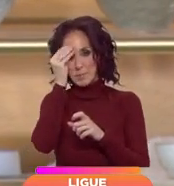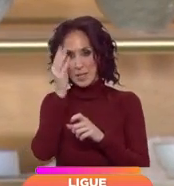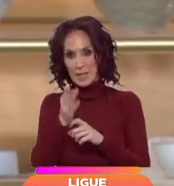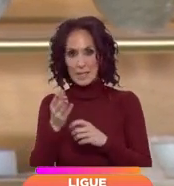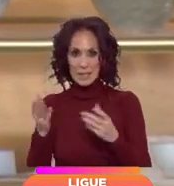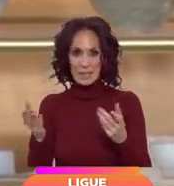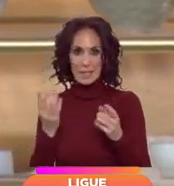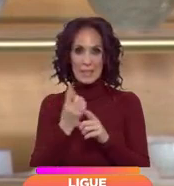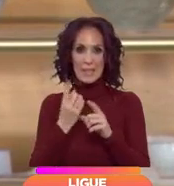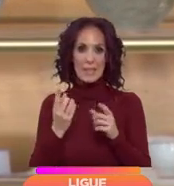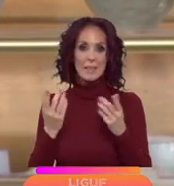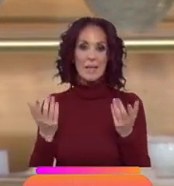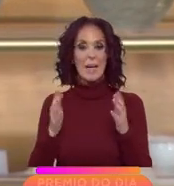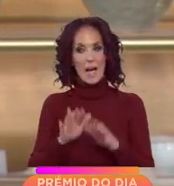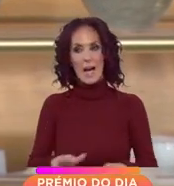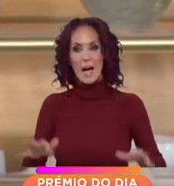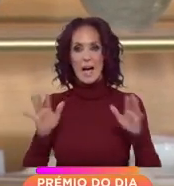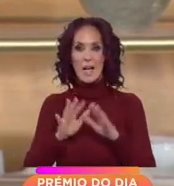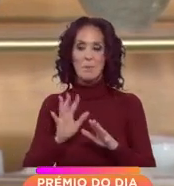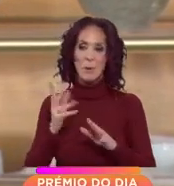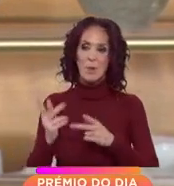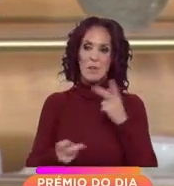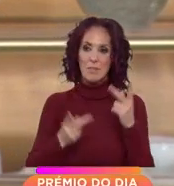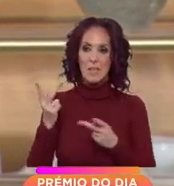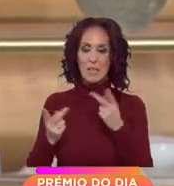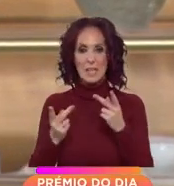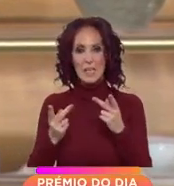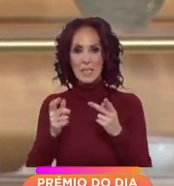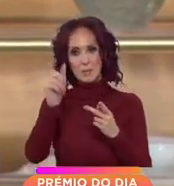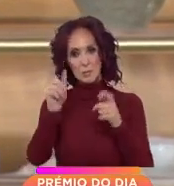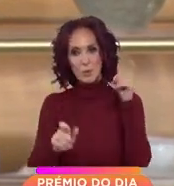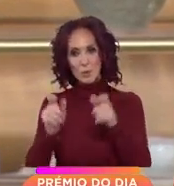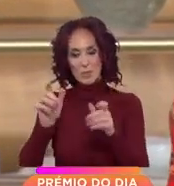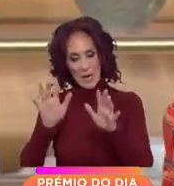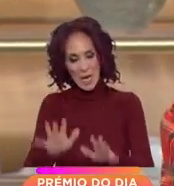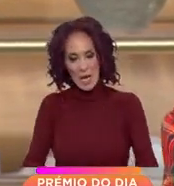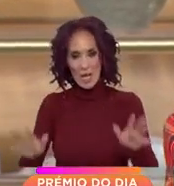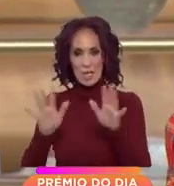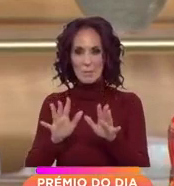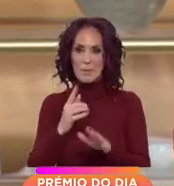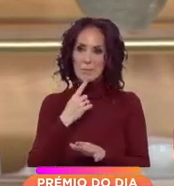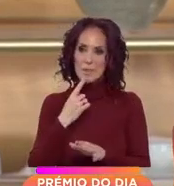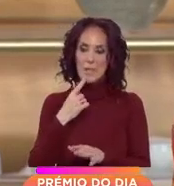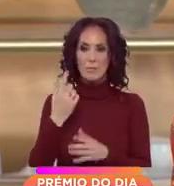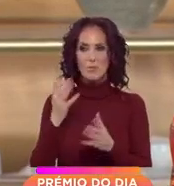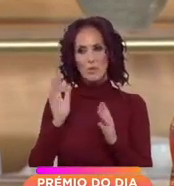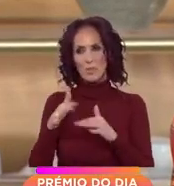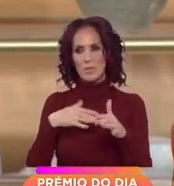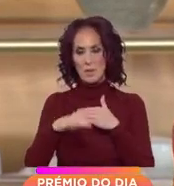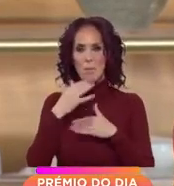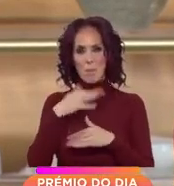que é terem calma a fazer as avaliações, mas têm que ter a noção também que o mal está feito,